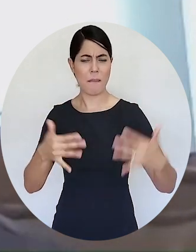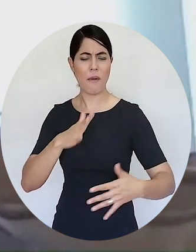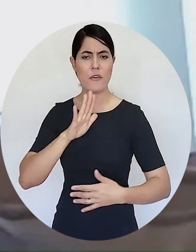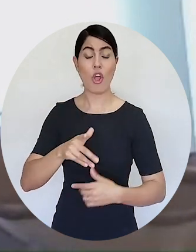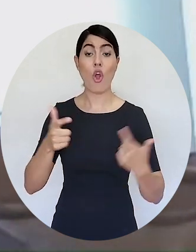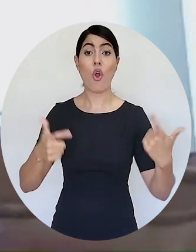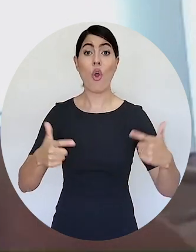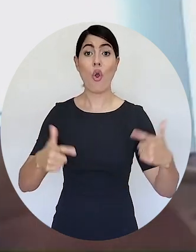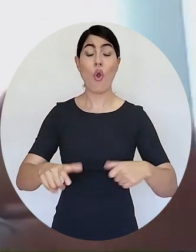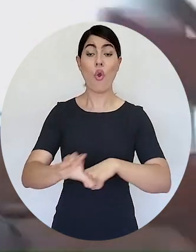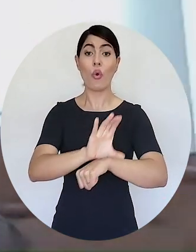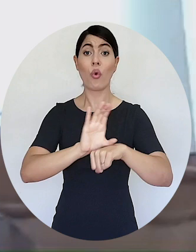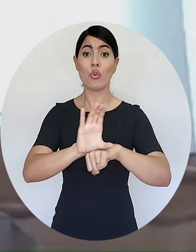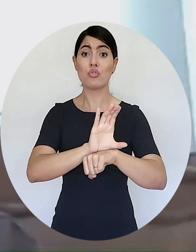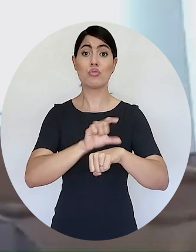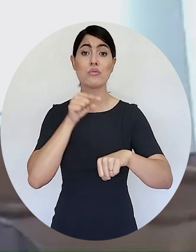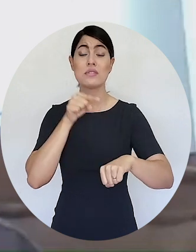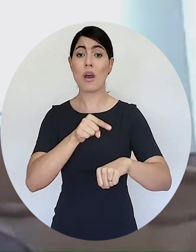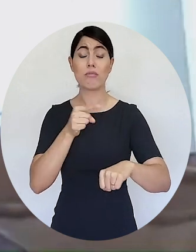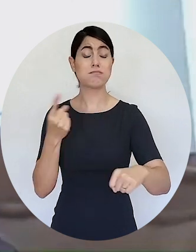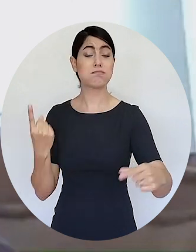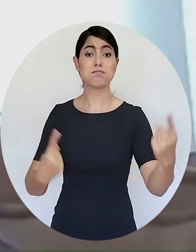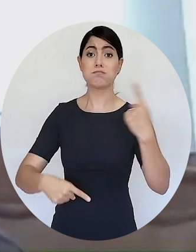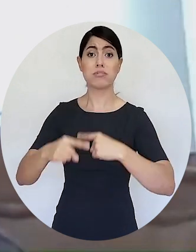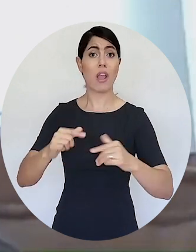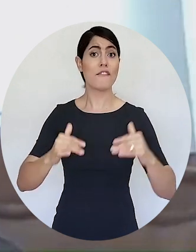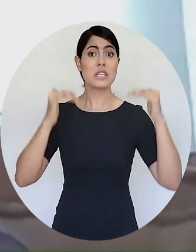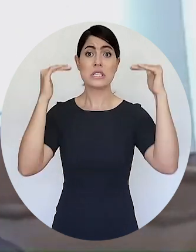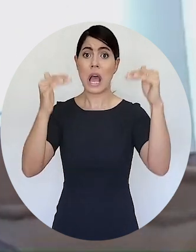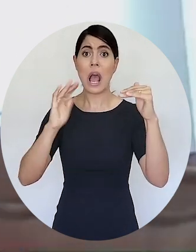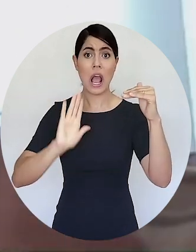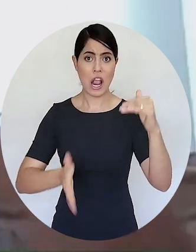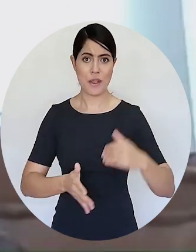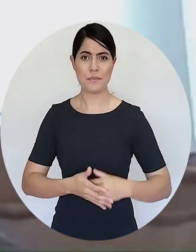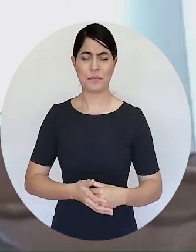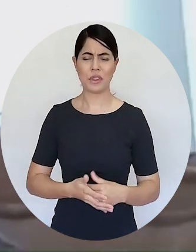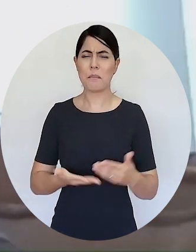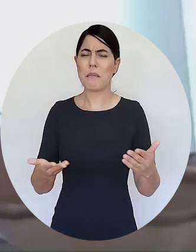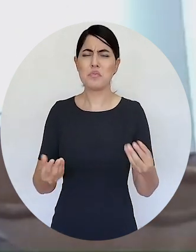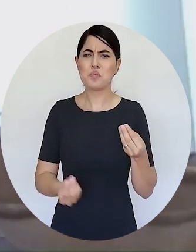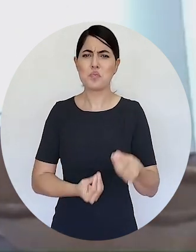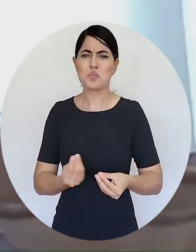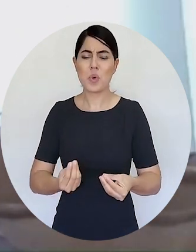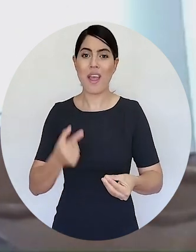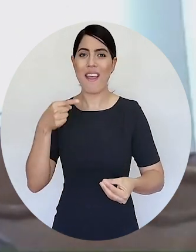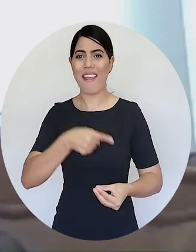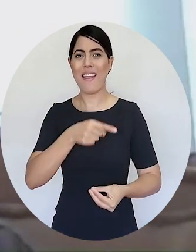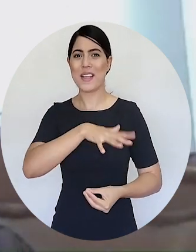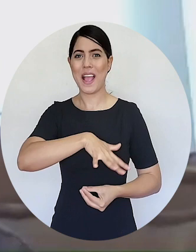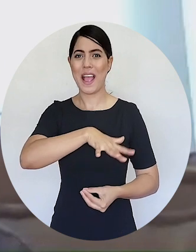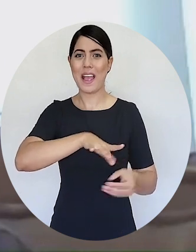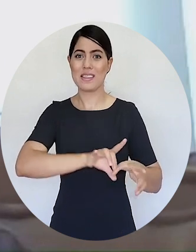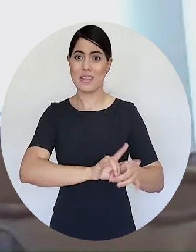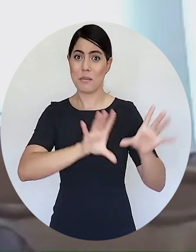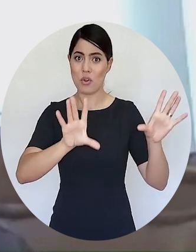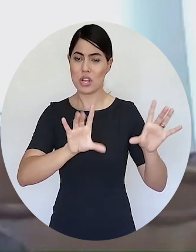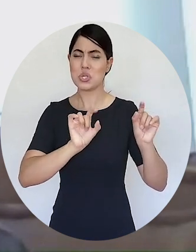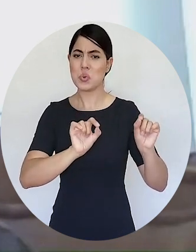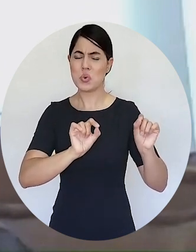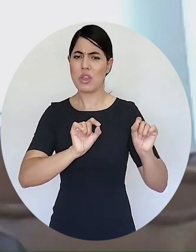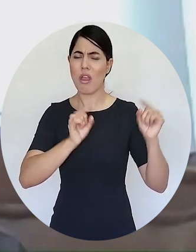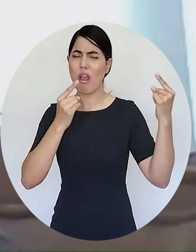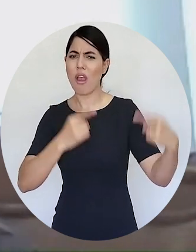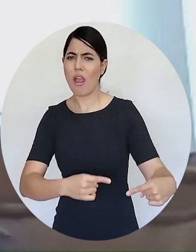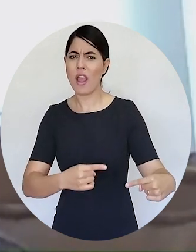isso que faz com que a nossa Constituição seja tão avançada. O grande desafio da democracia brasileira, quero crer,